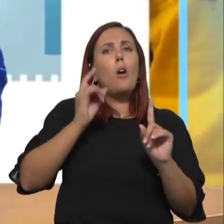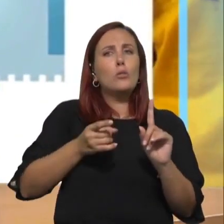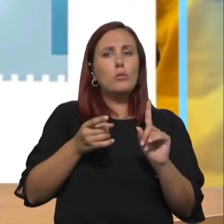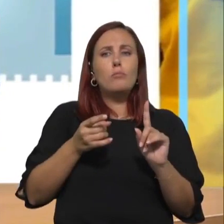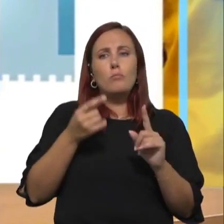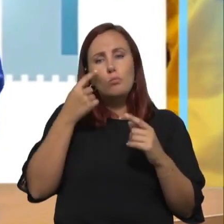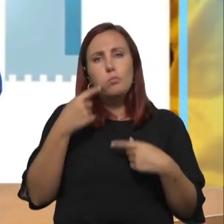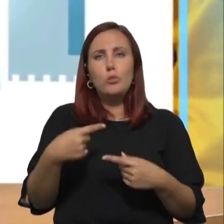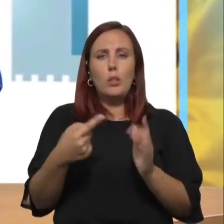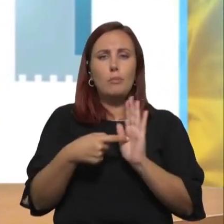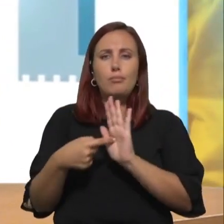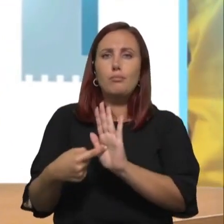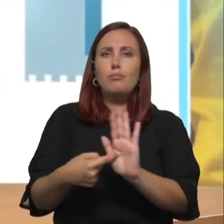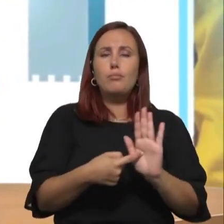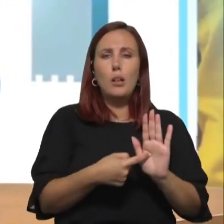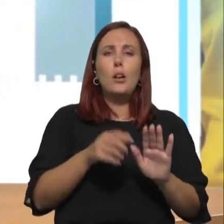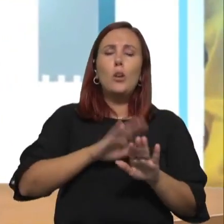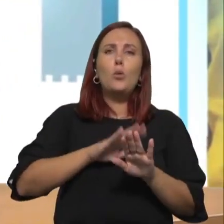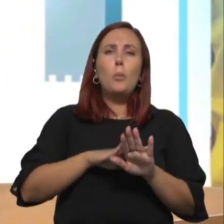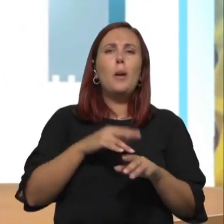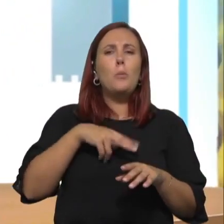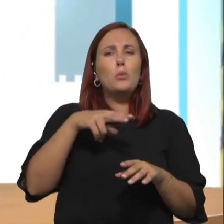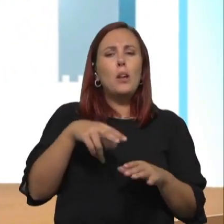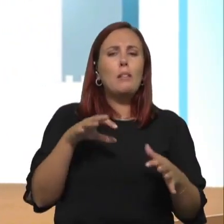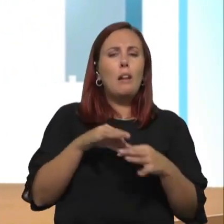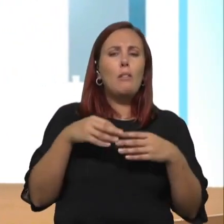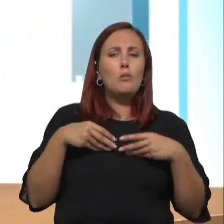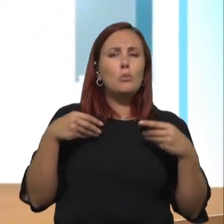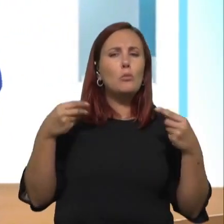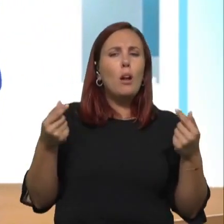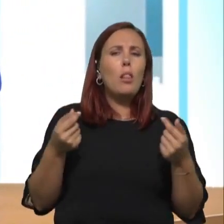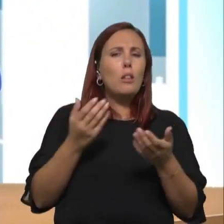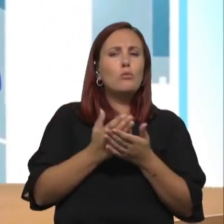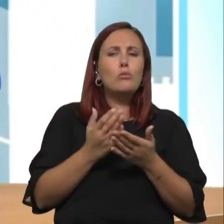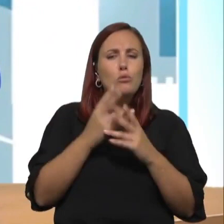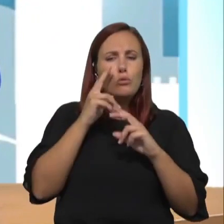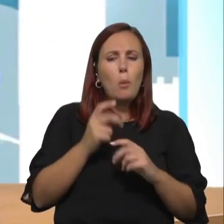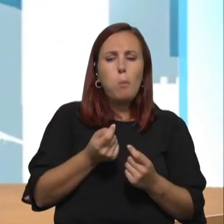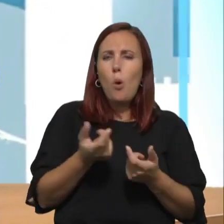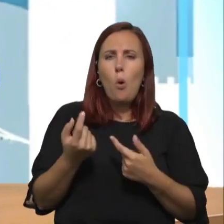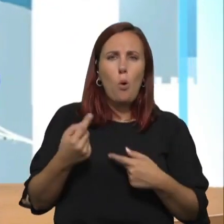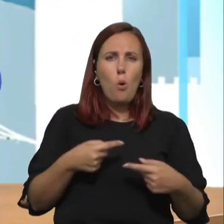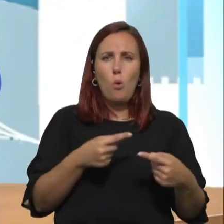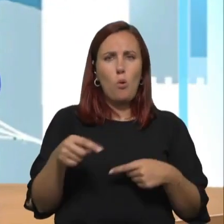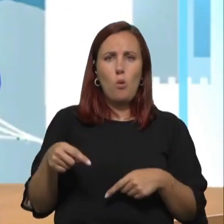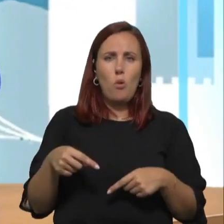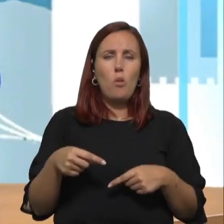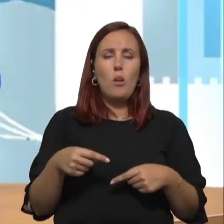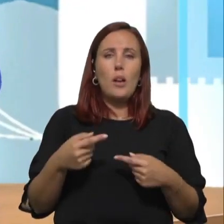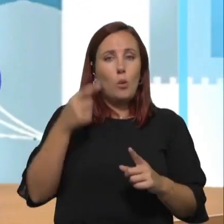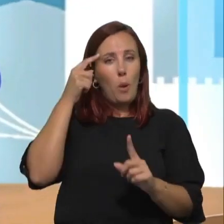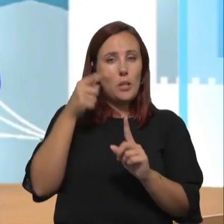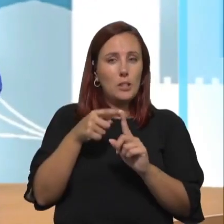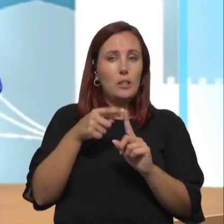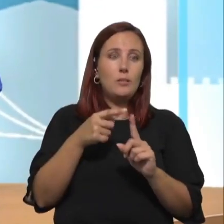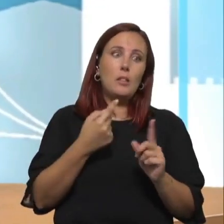e continua a haver, muito poucos estudos sobre a espiritualidade e a mística, e, portanto, esse era um objetivo. E há muito por